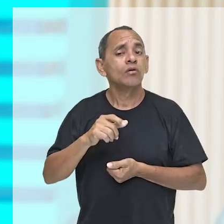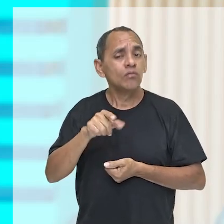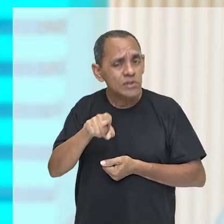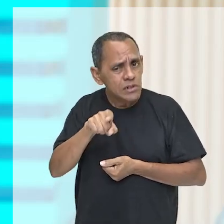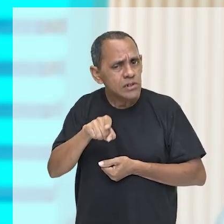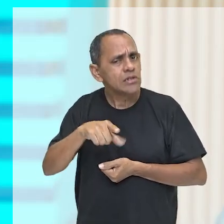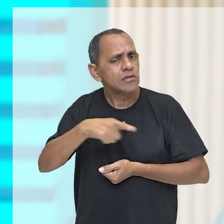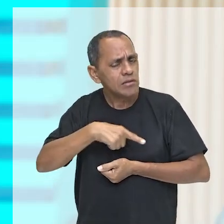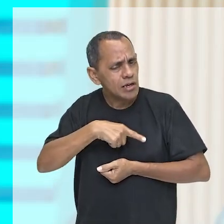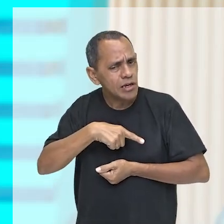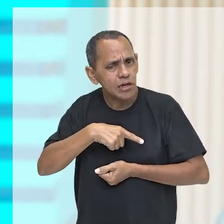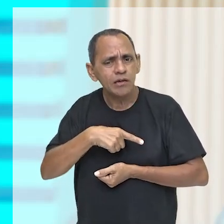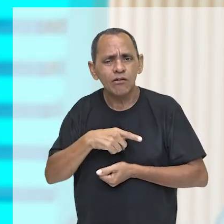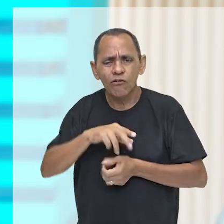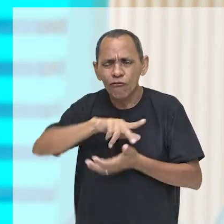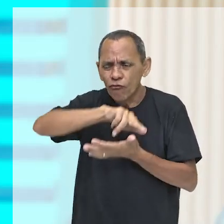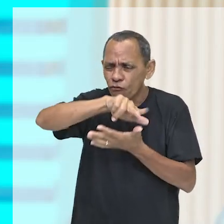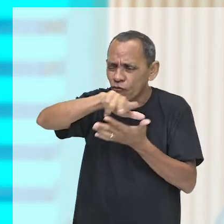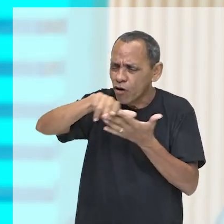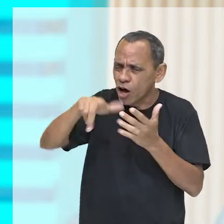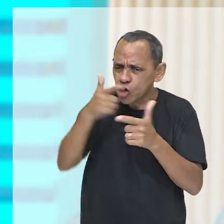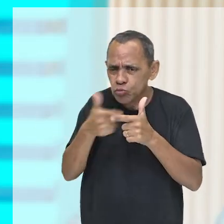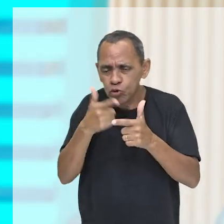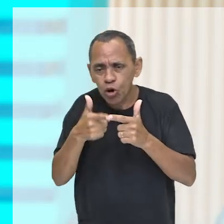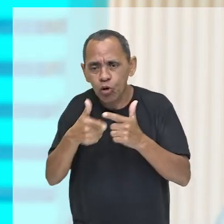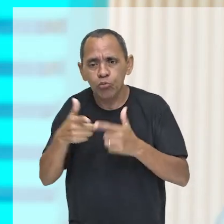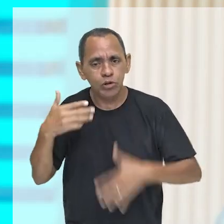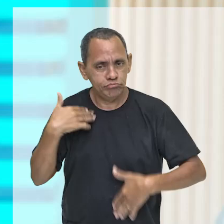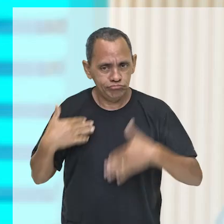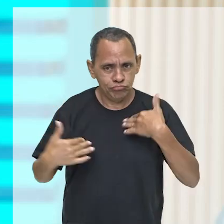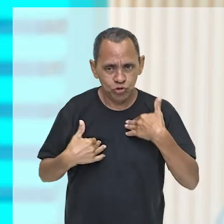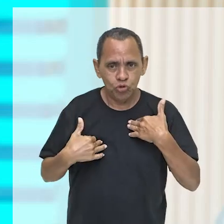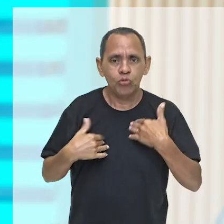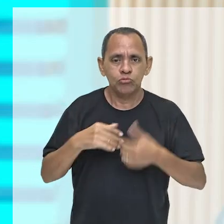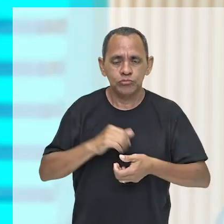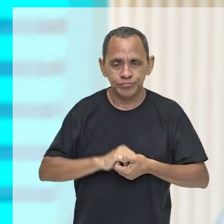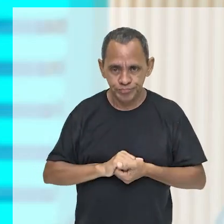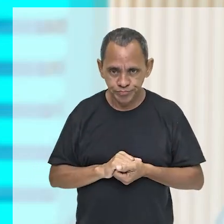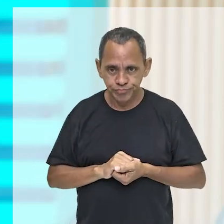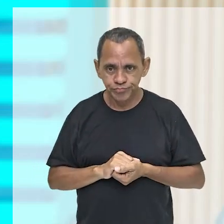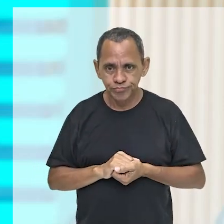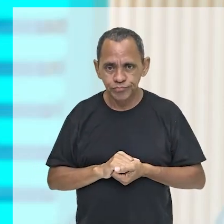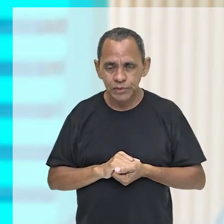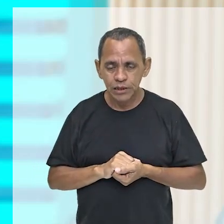seu corpo, que faz parte da diabetes. Mas para a gente poder